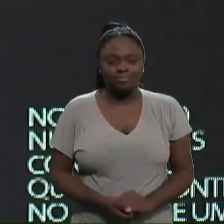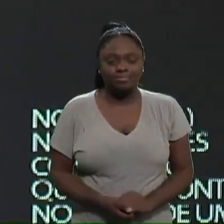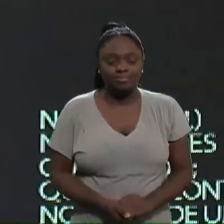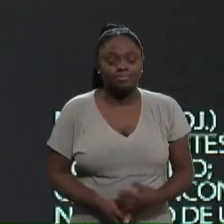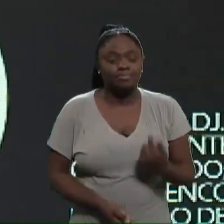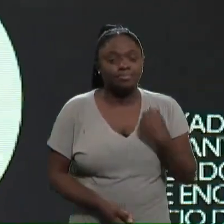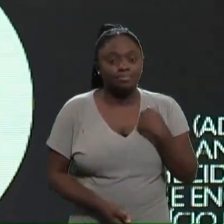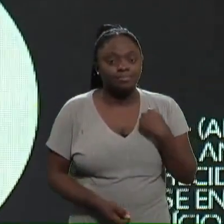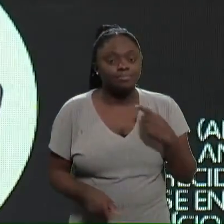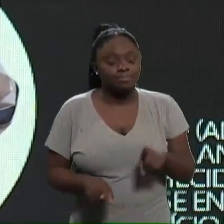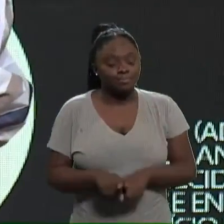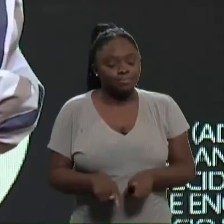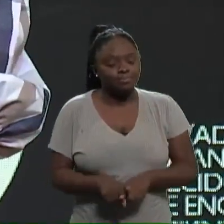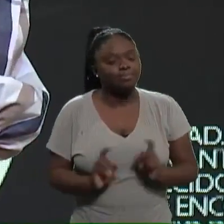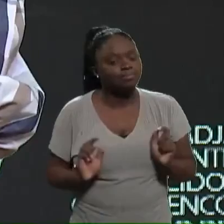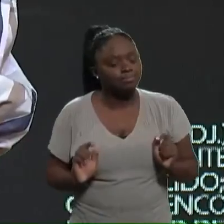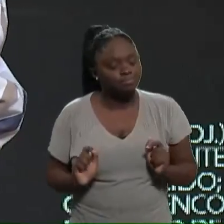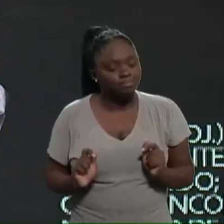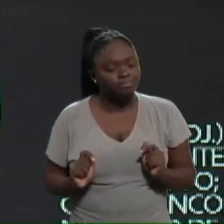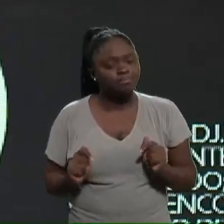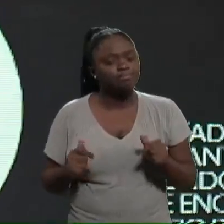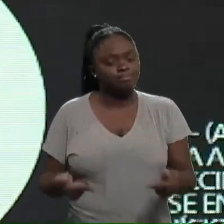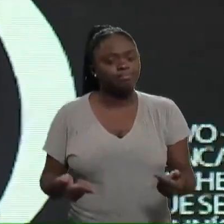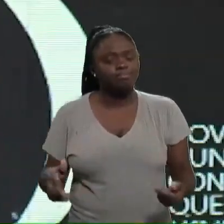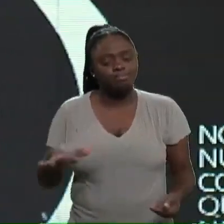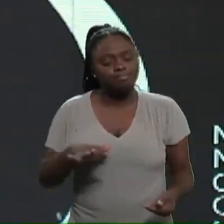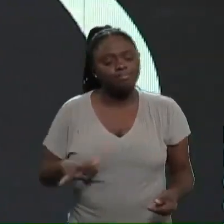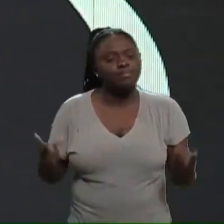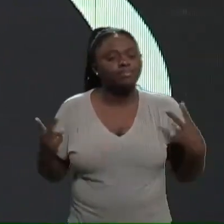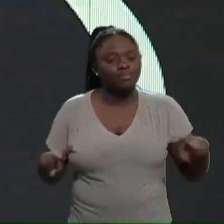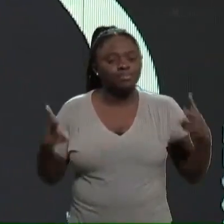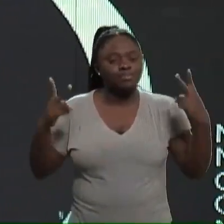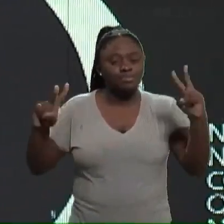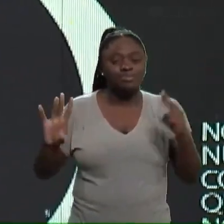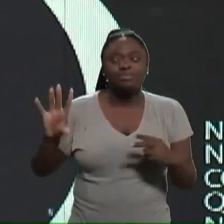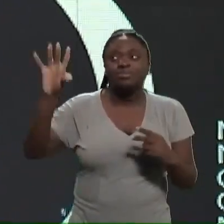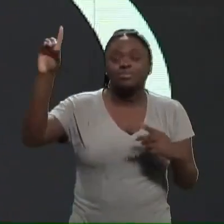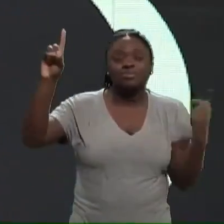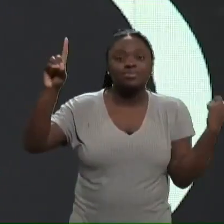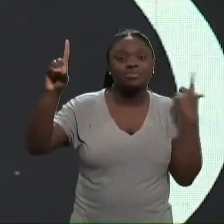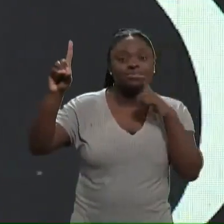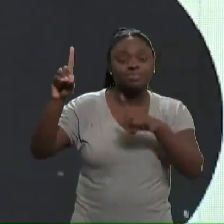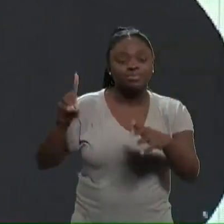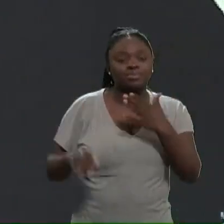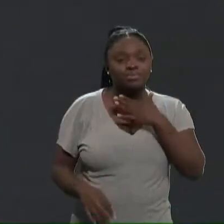Eu sirvo para me posicionar no lugar de vitória, que é o lugar que meu Deus conquistou.